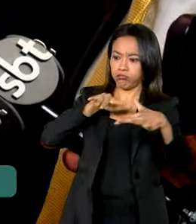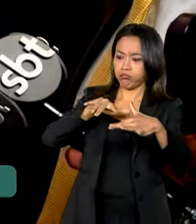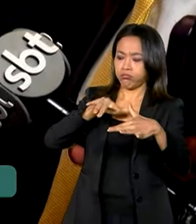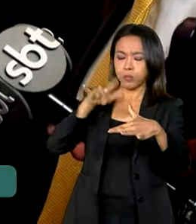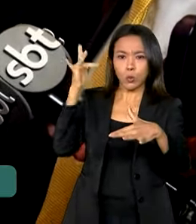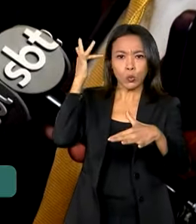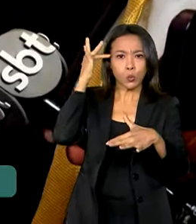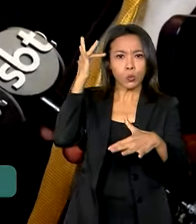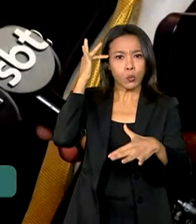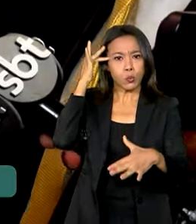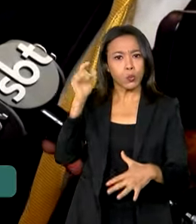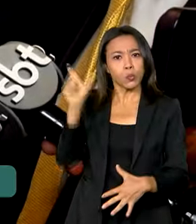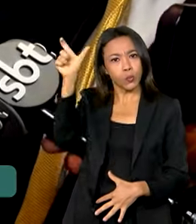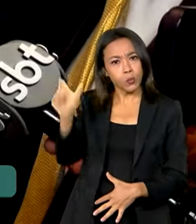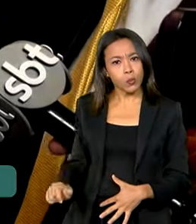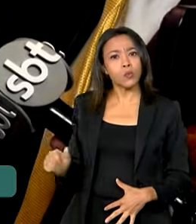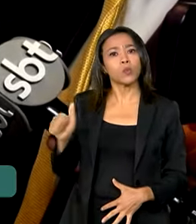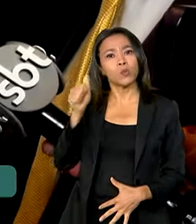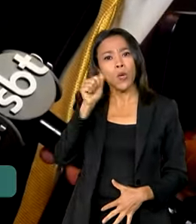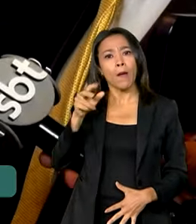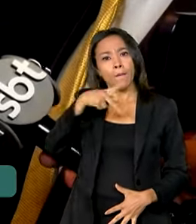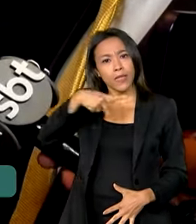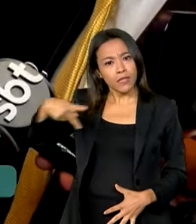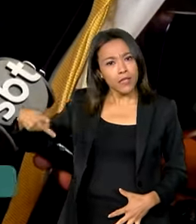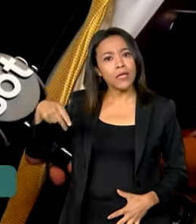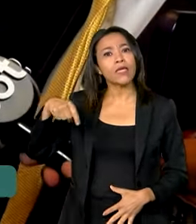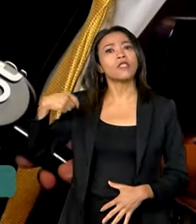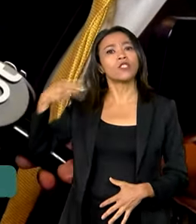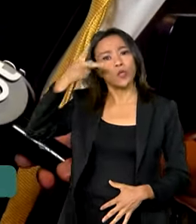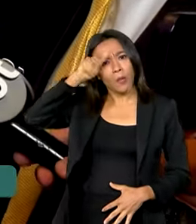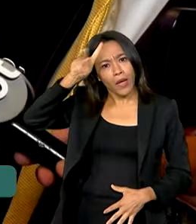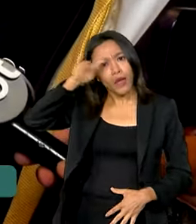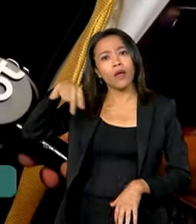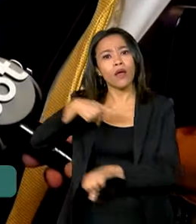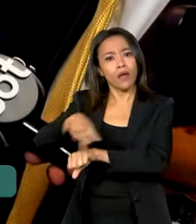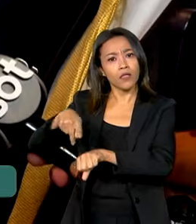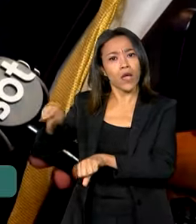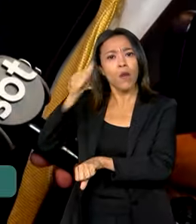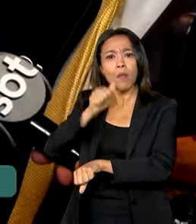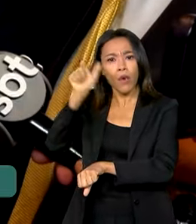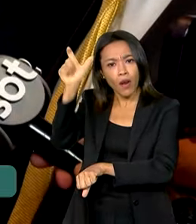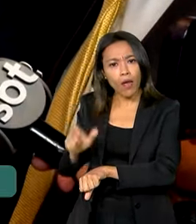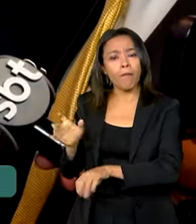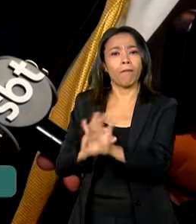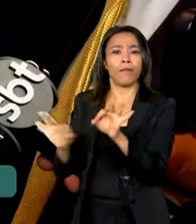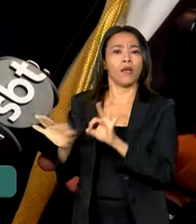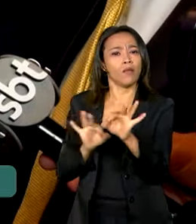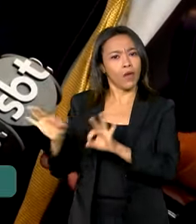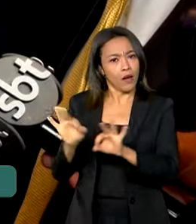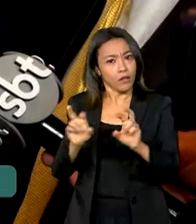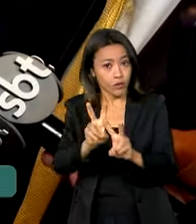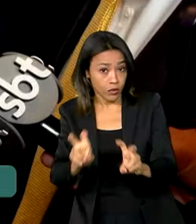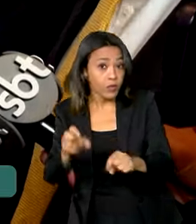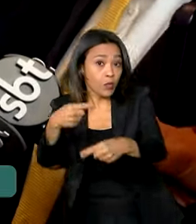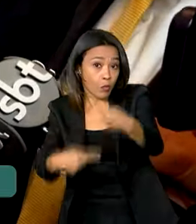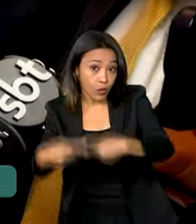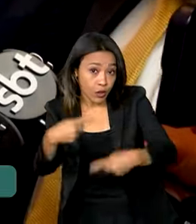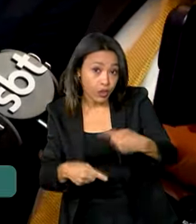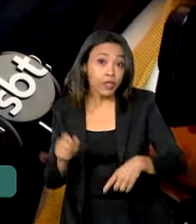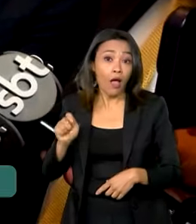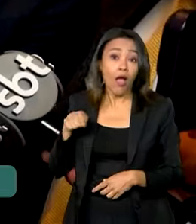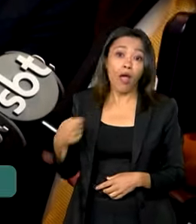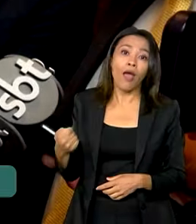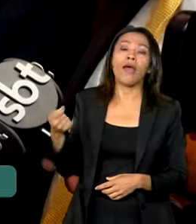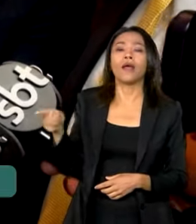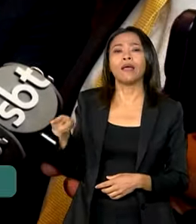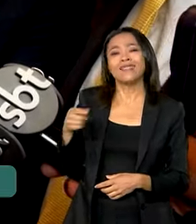qualidade da presidenta do México ela é uma mulher extremamente preparada do ponto de vista político ela é uma mulher